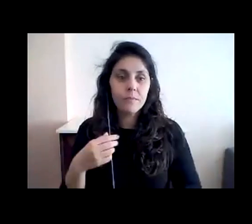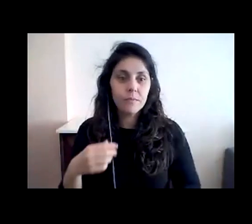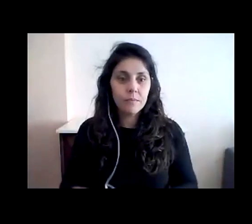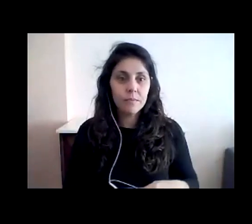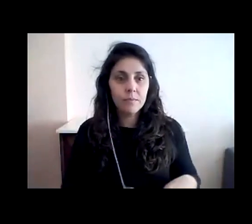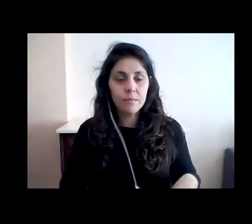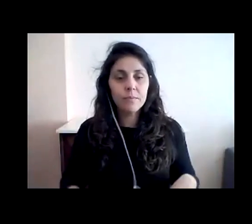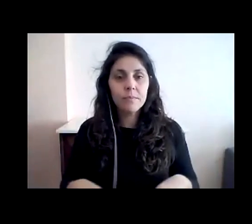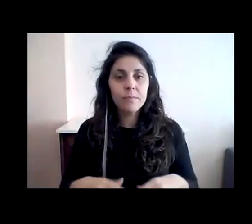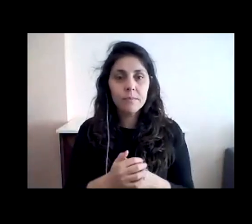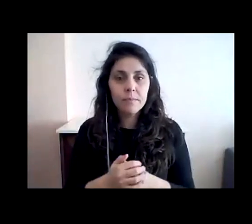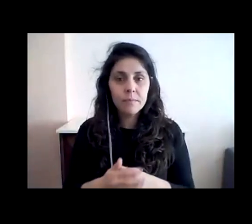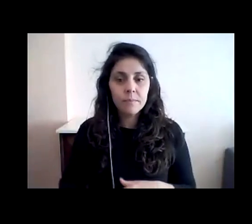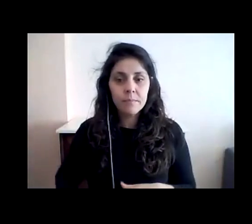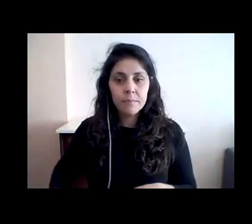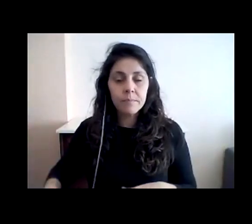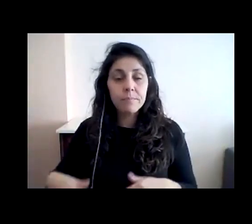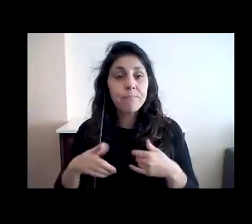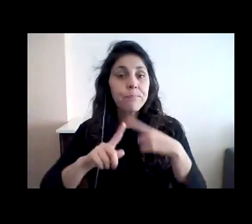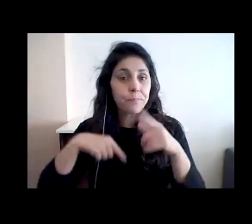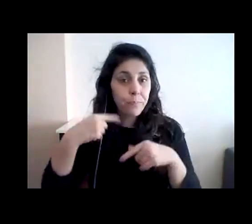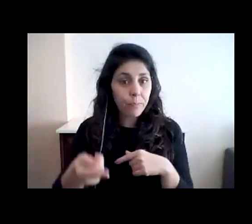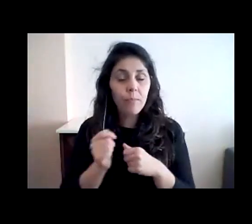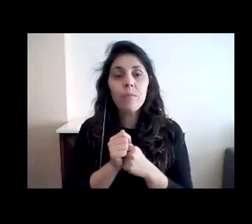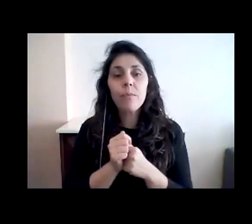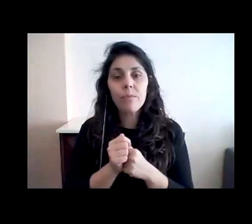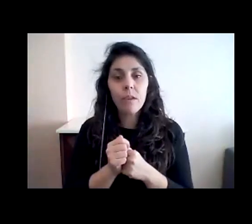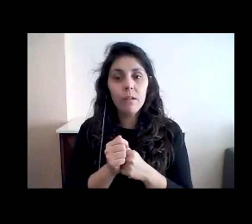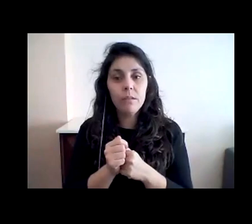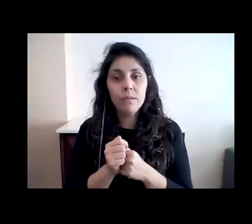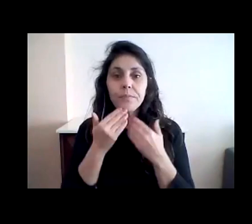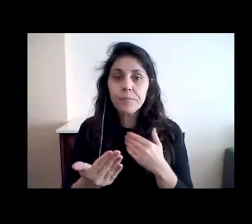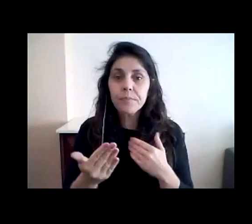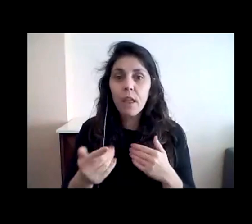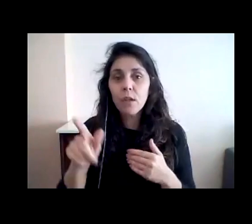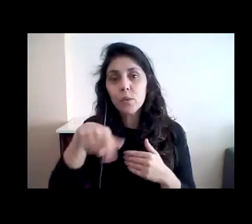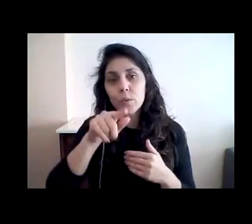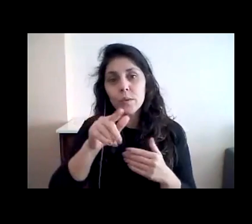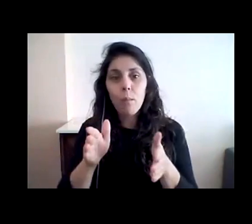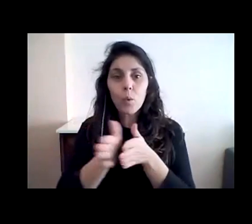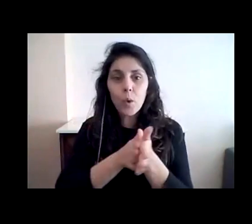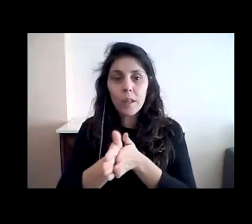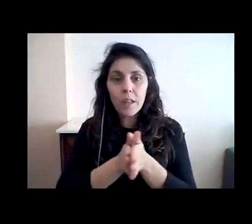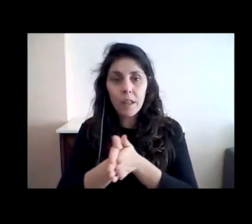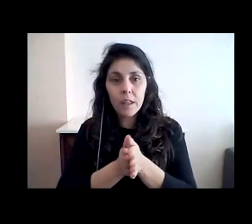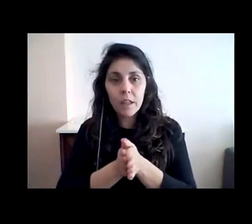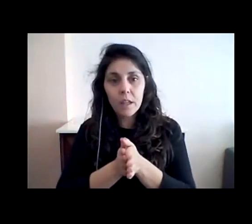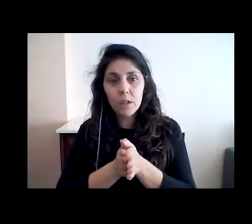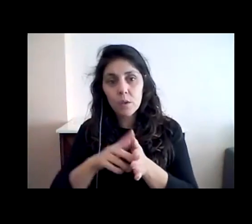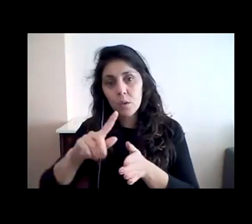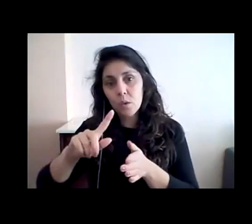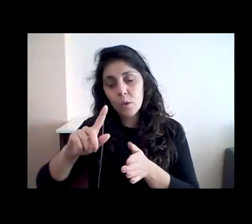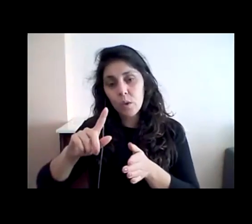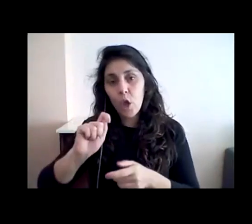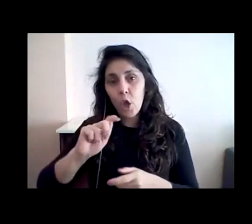que estão connosco. Depois agradecer... esta oportunidade, como já disseram quer o